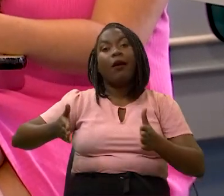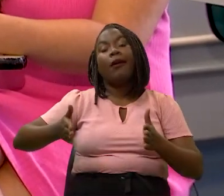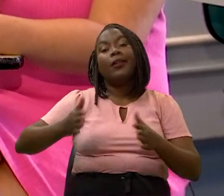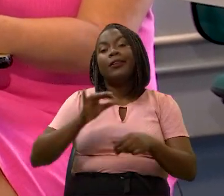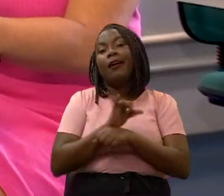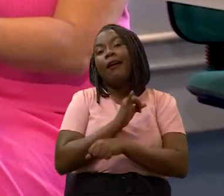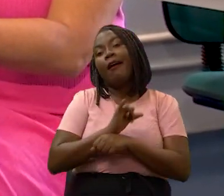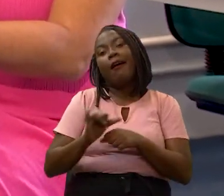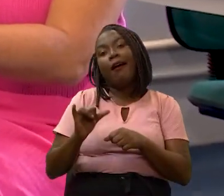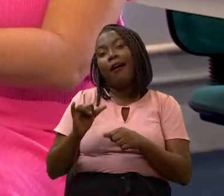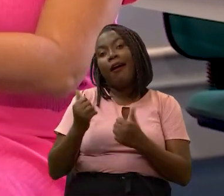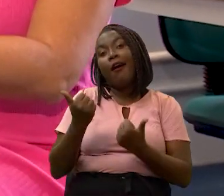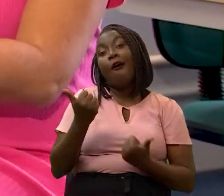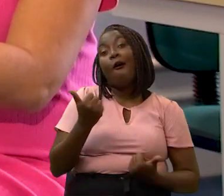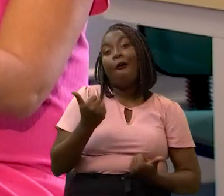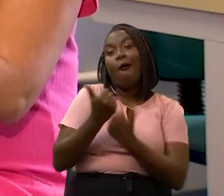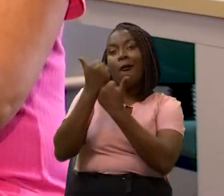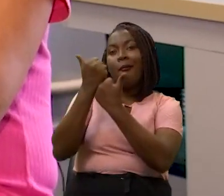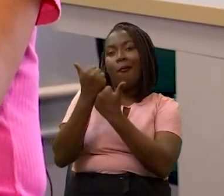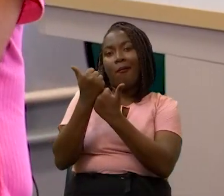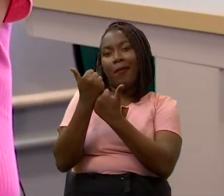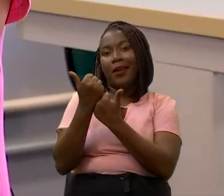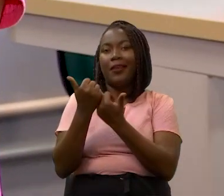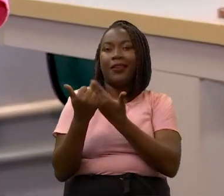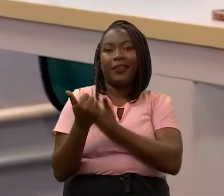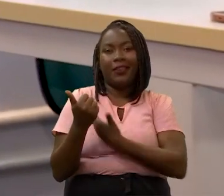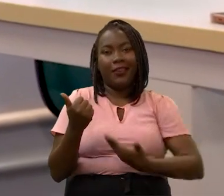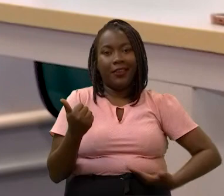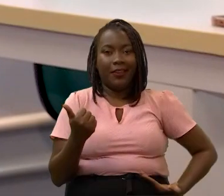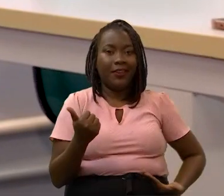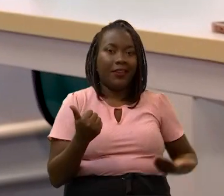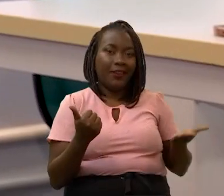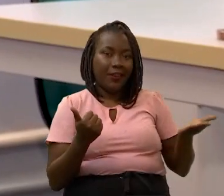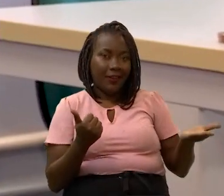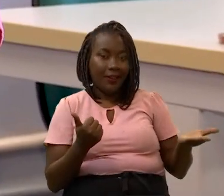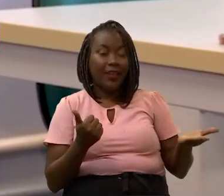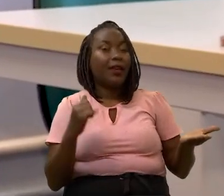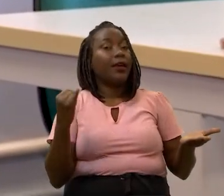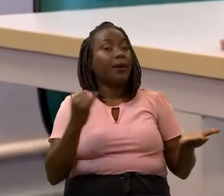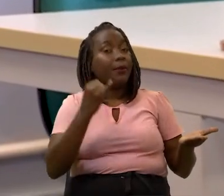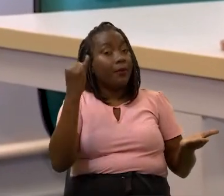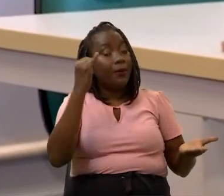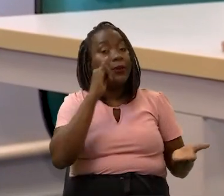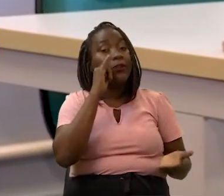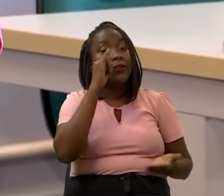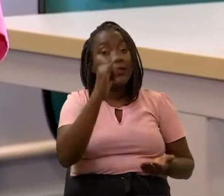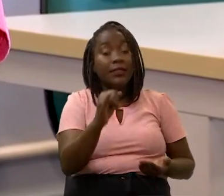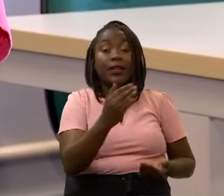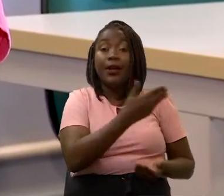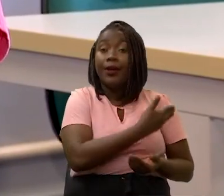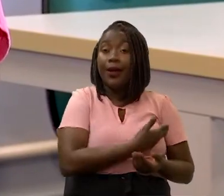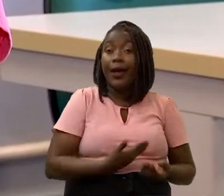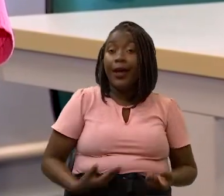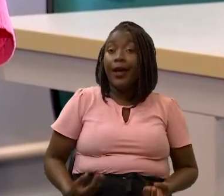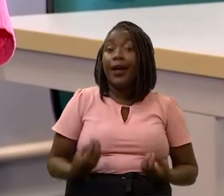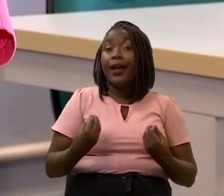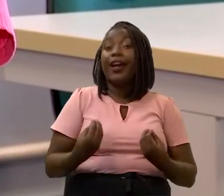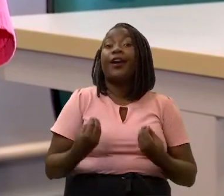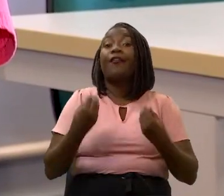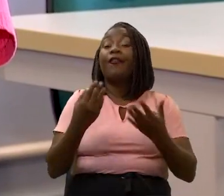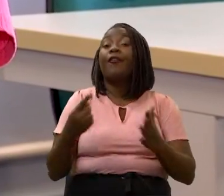no nosso país como uma alternativa complementar ao oferecimento do serviço público. Eu acho que é importante dizer que o serviço público ele